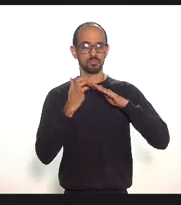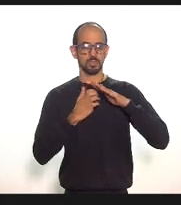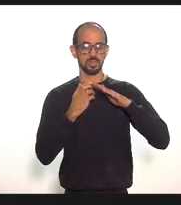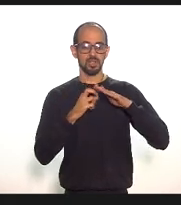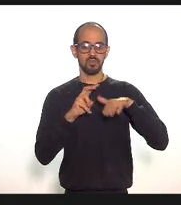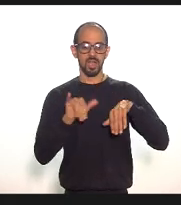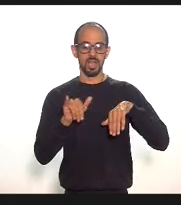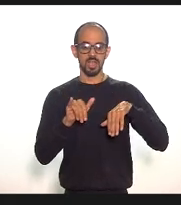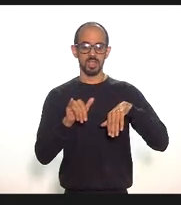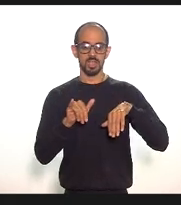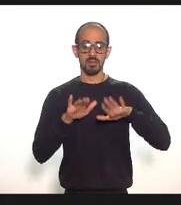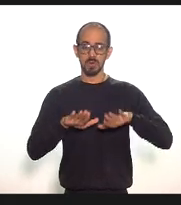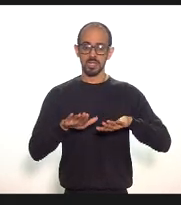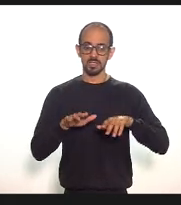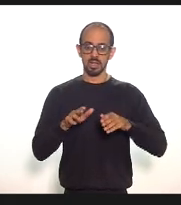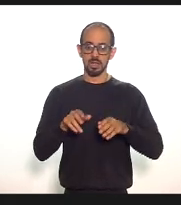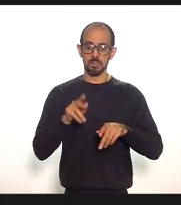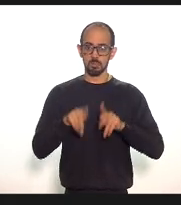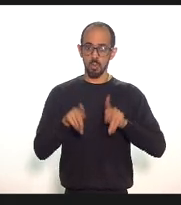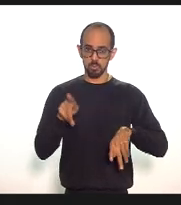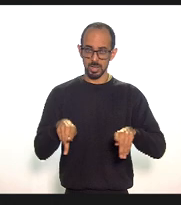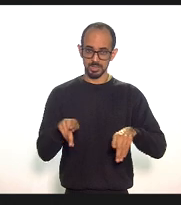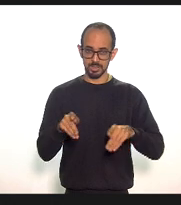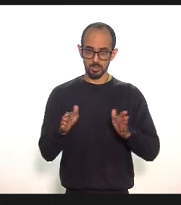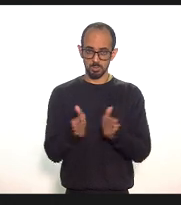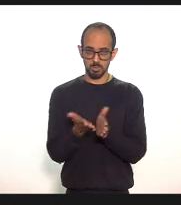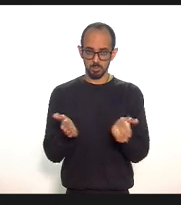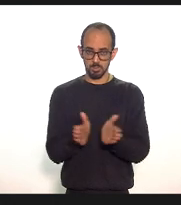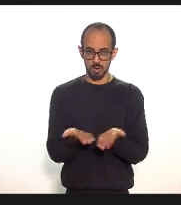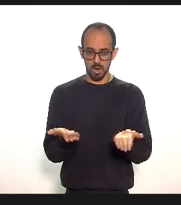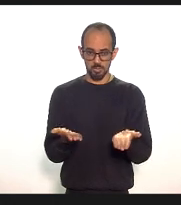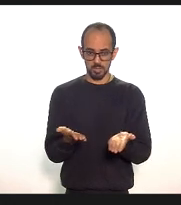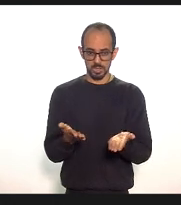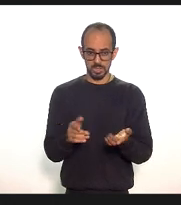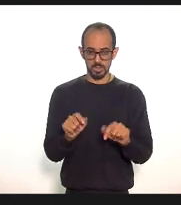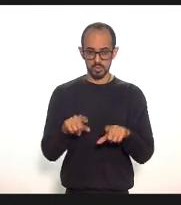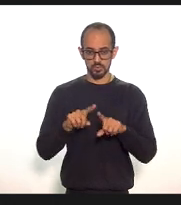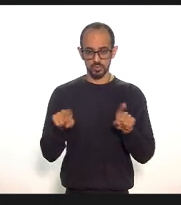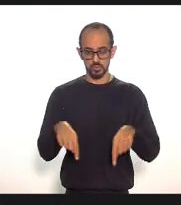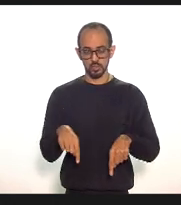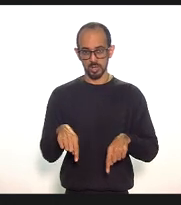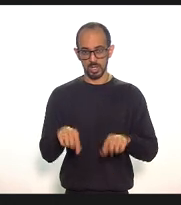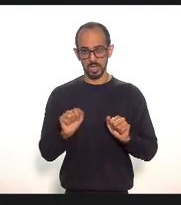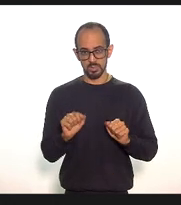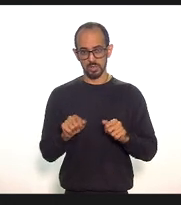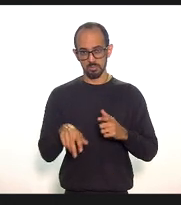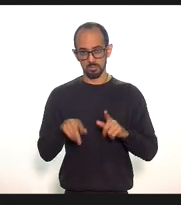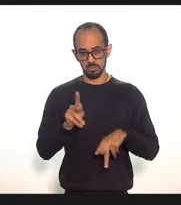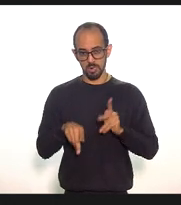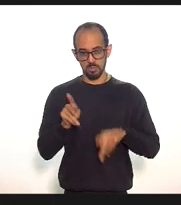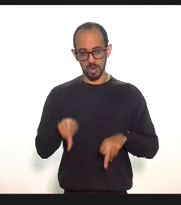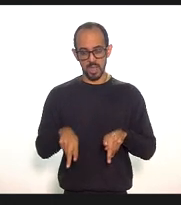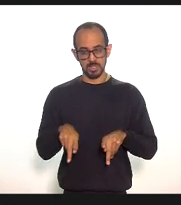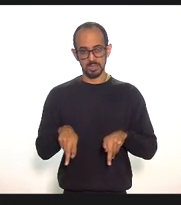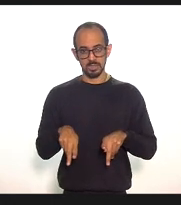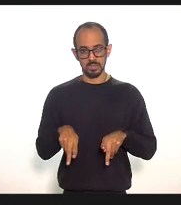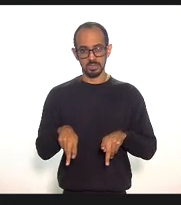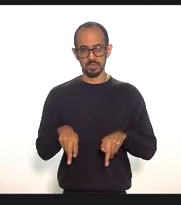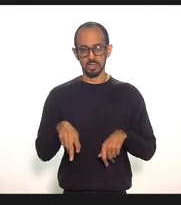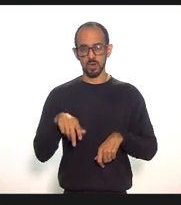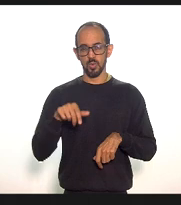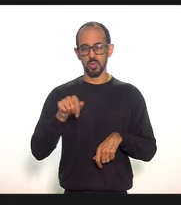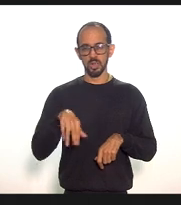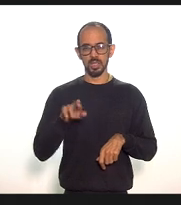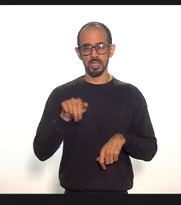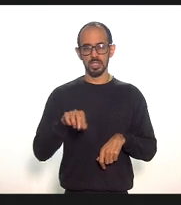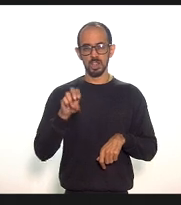nossa população pobre, né, os nossos trabalhadores, a população quilombola, a